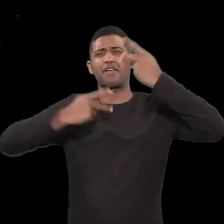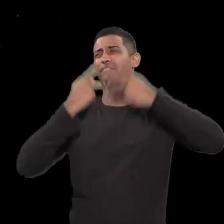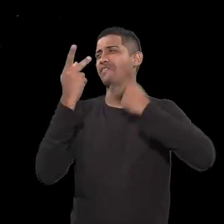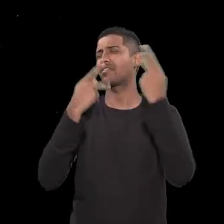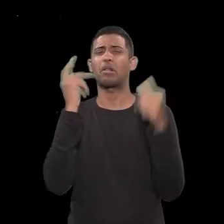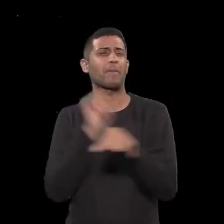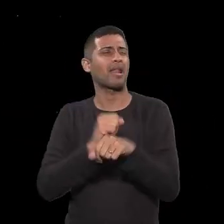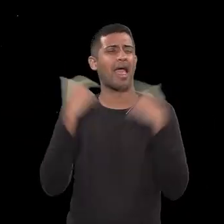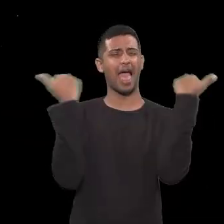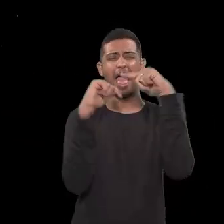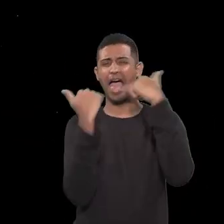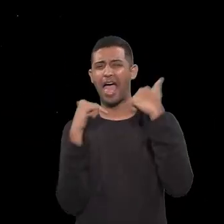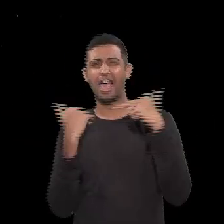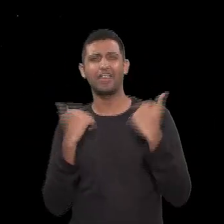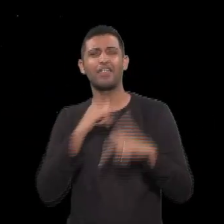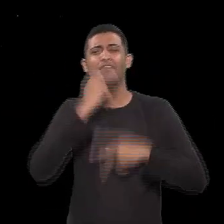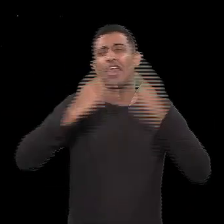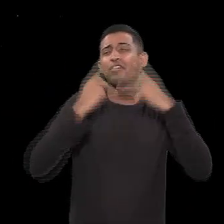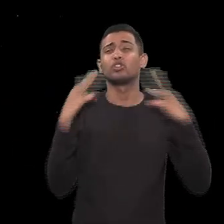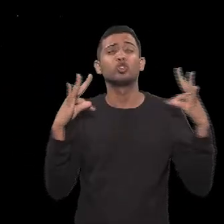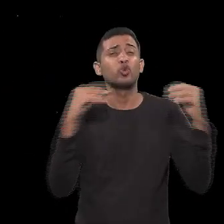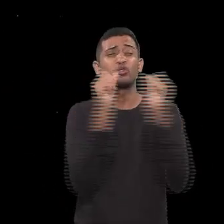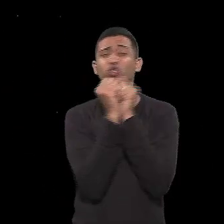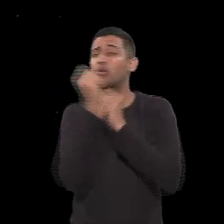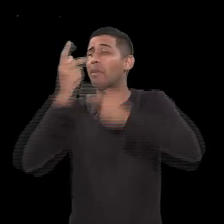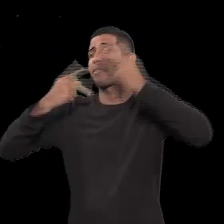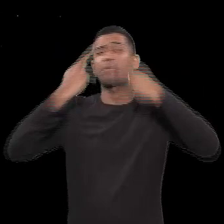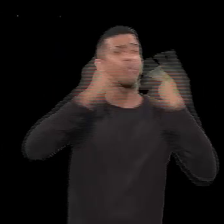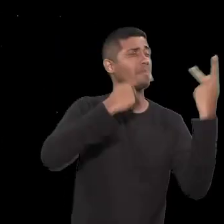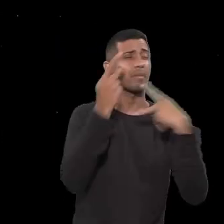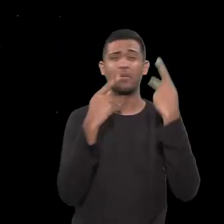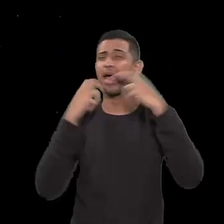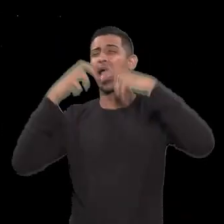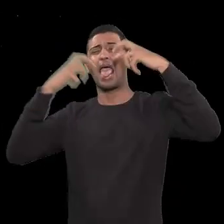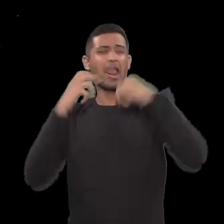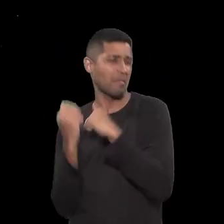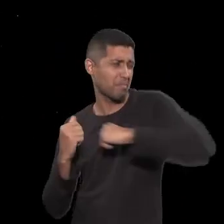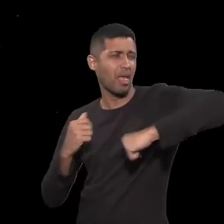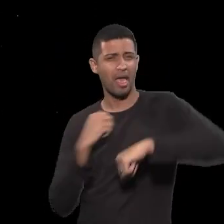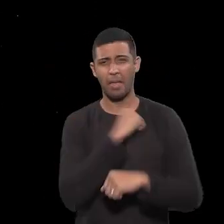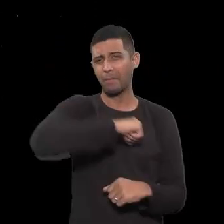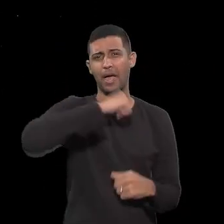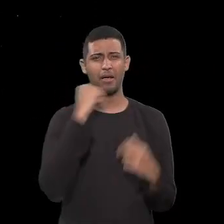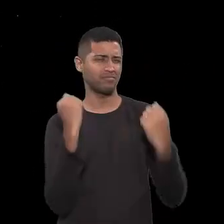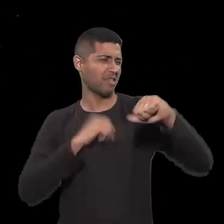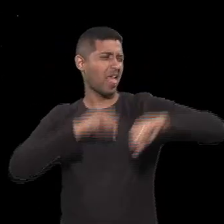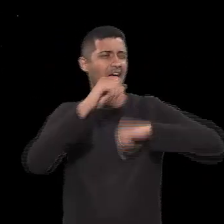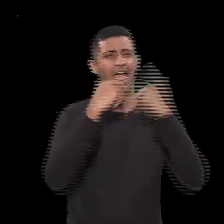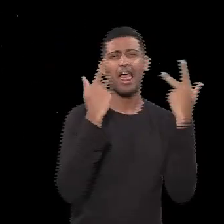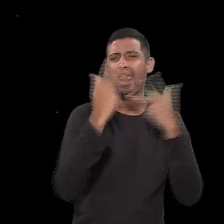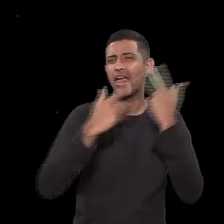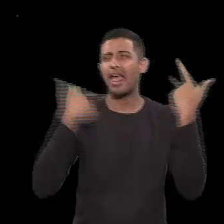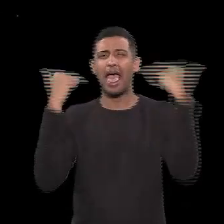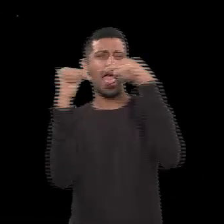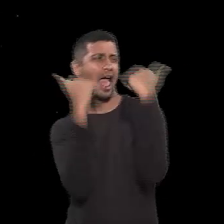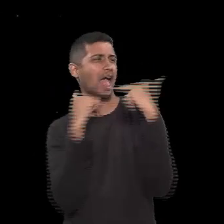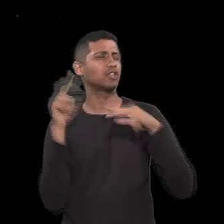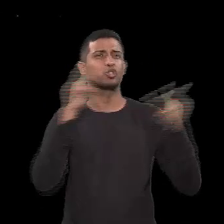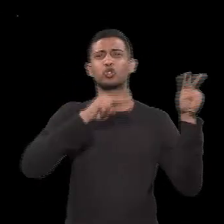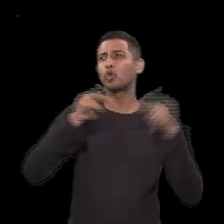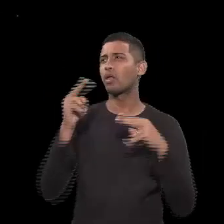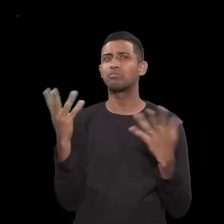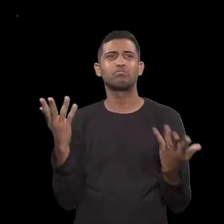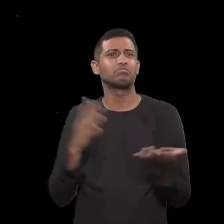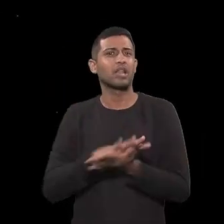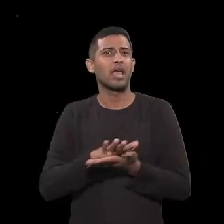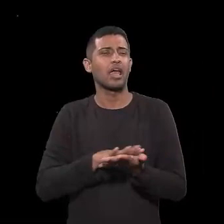bugigangas e não paravam de falar nem rir. Falavam todos ao mesmo tempo, aos gritos, se empurrando, se sacudindo e